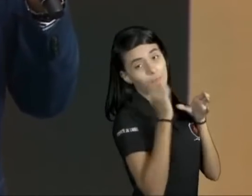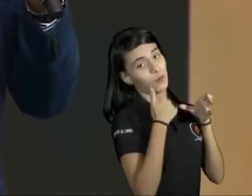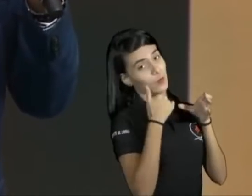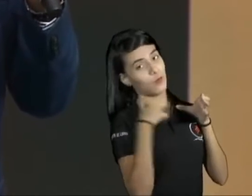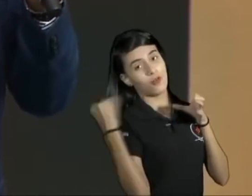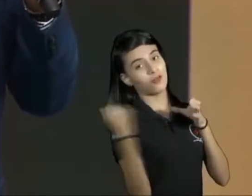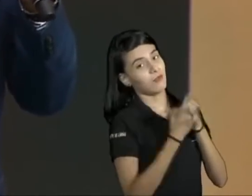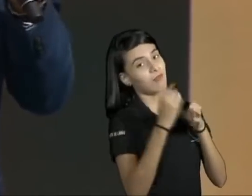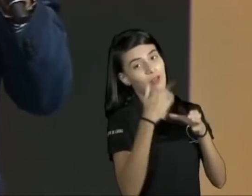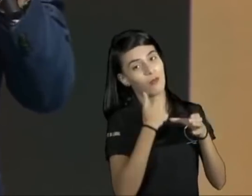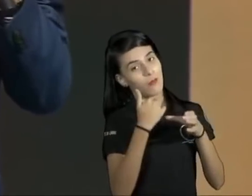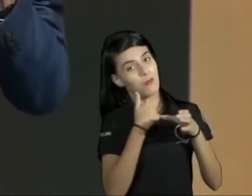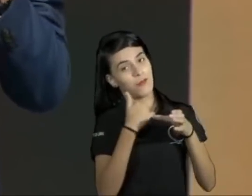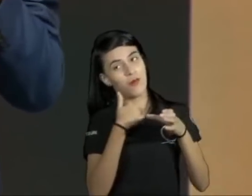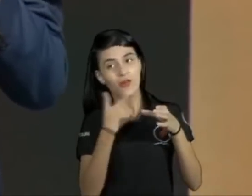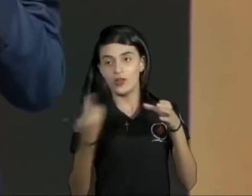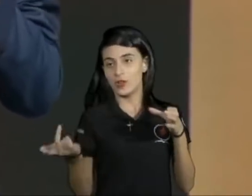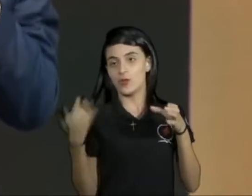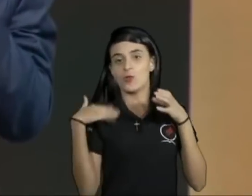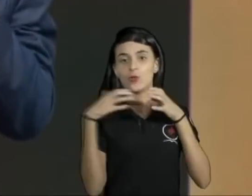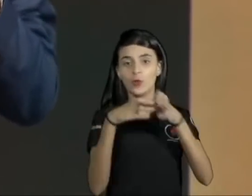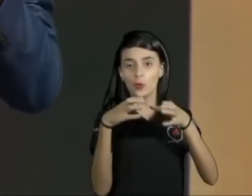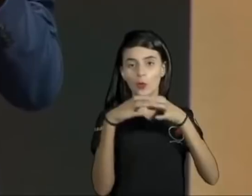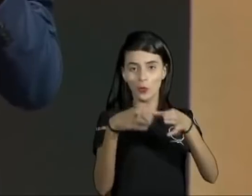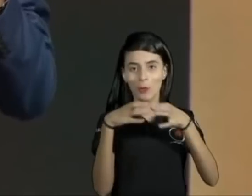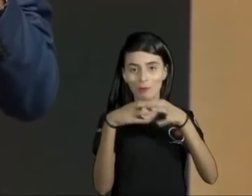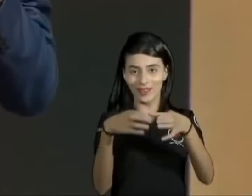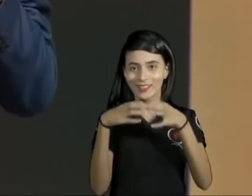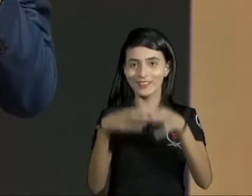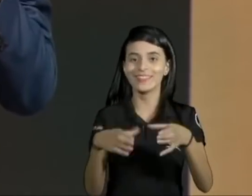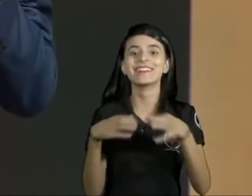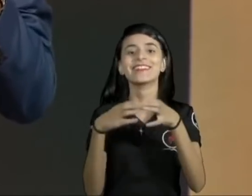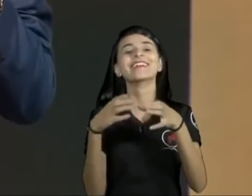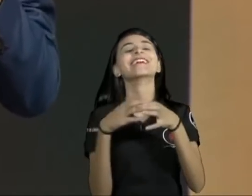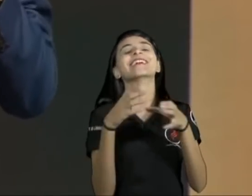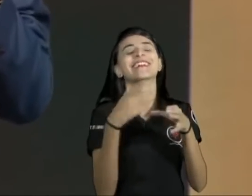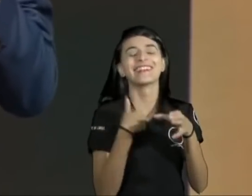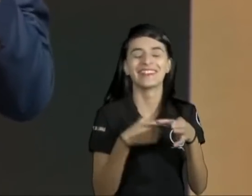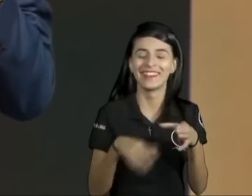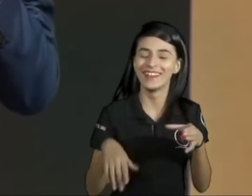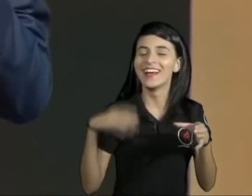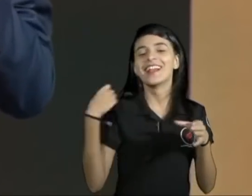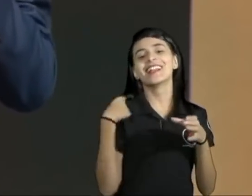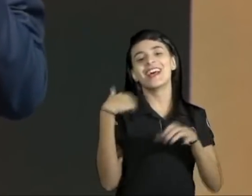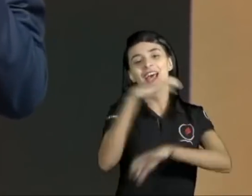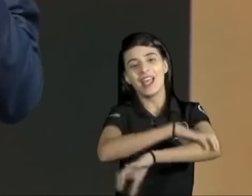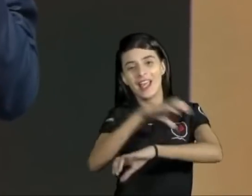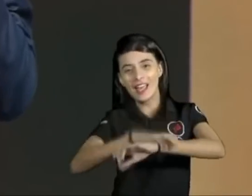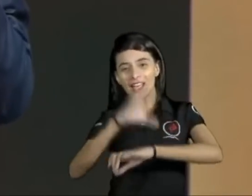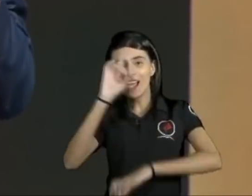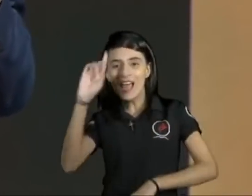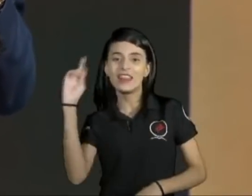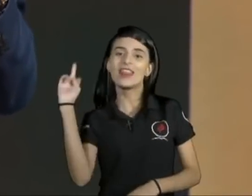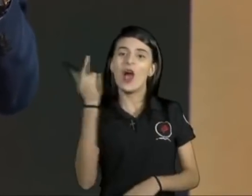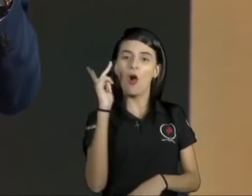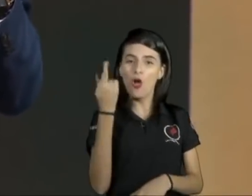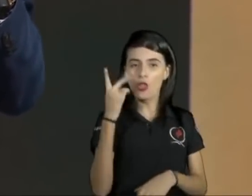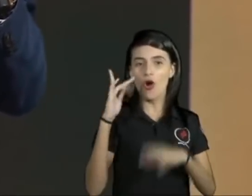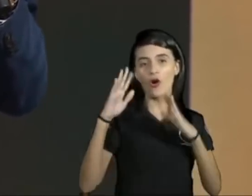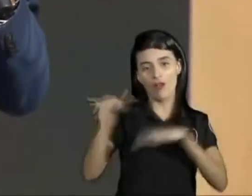é o clubinho do coral esse aqui é o cobrir o clubinho dos membros da antiga Assembleia de Deus da Penha da Rua Honório